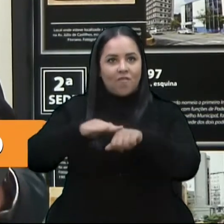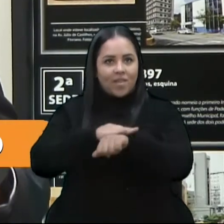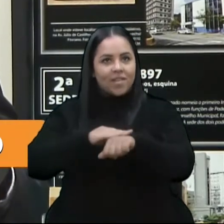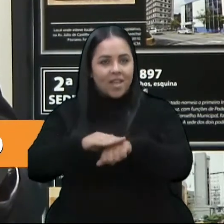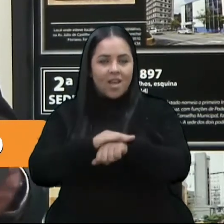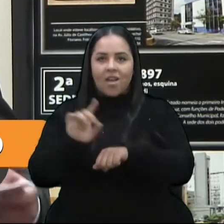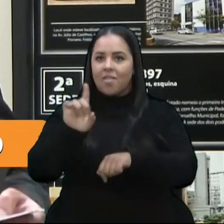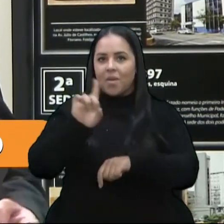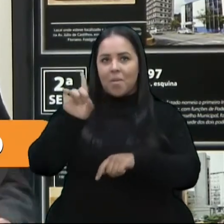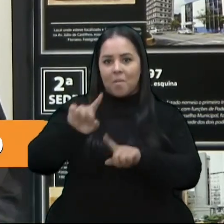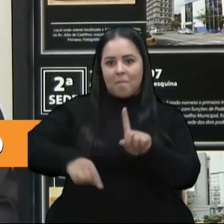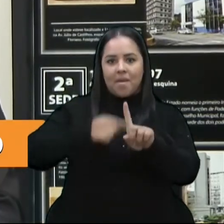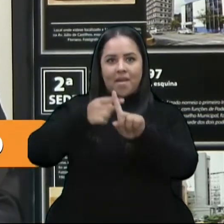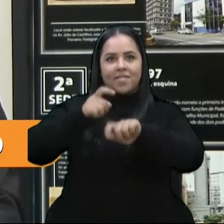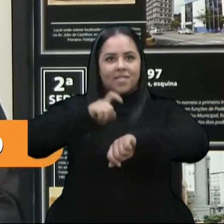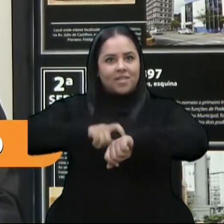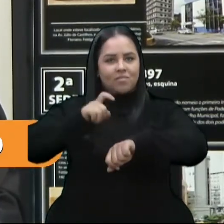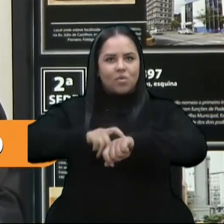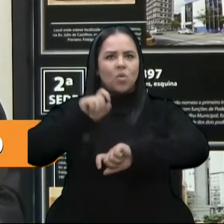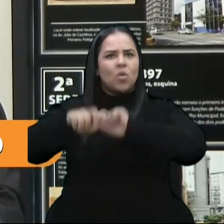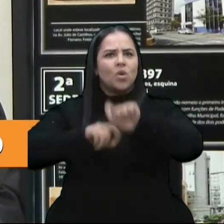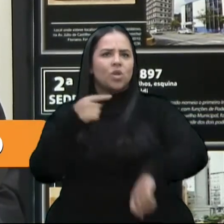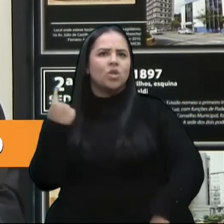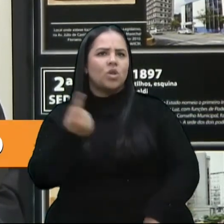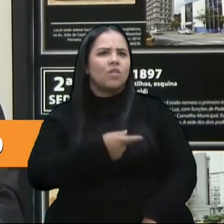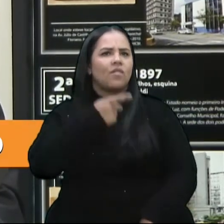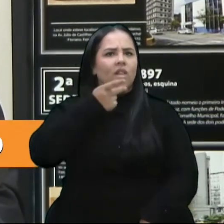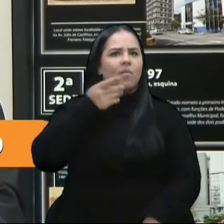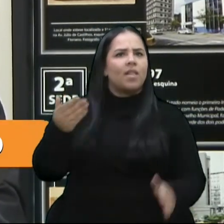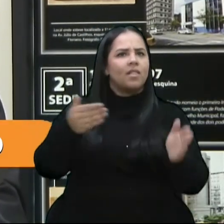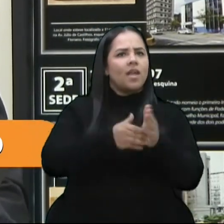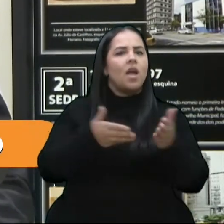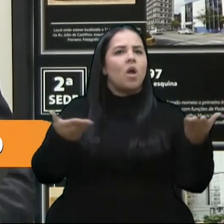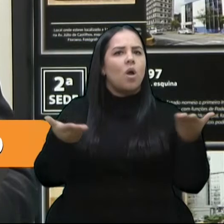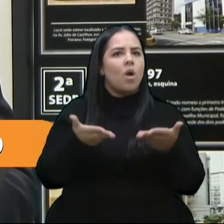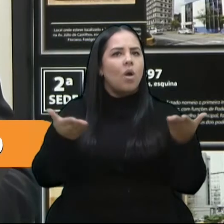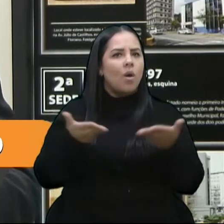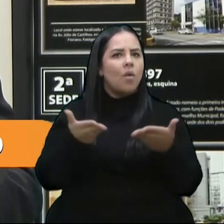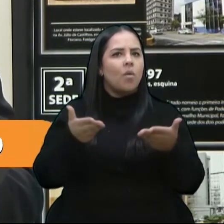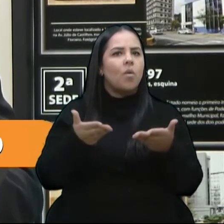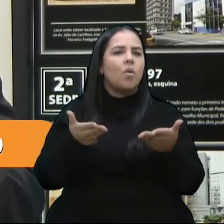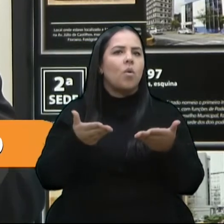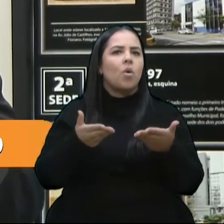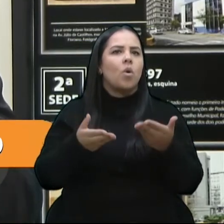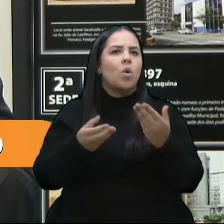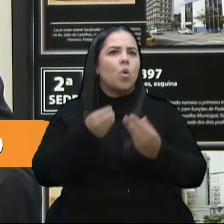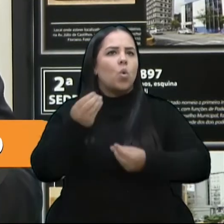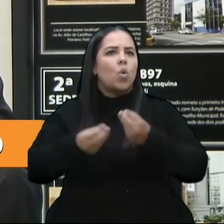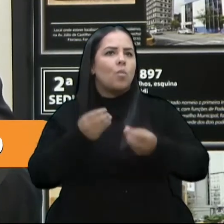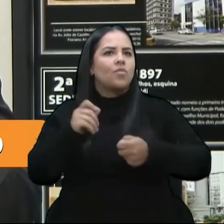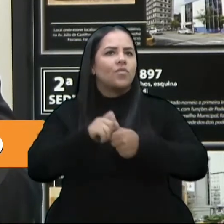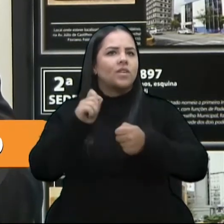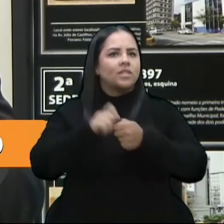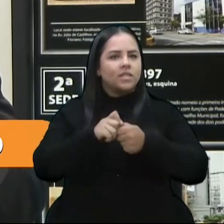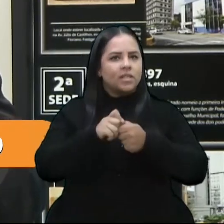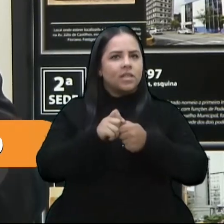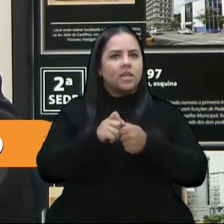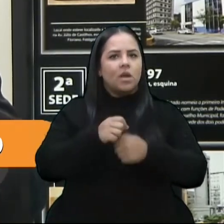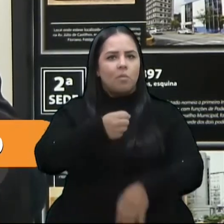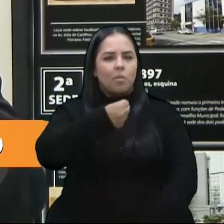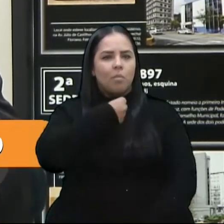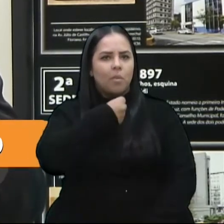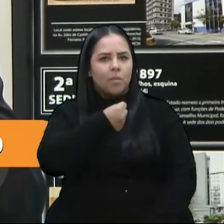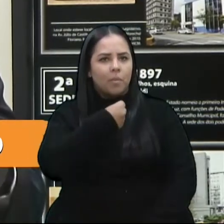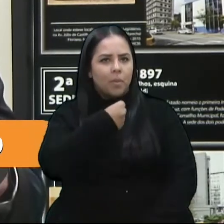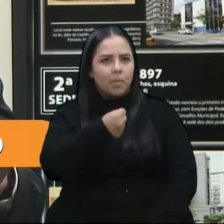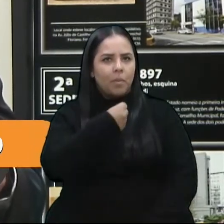assim, à luz do que discutimos até aqui, para os três, como o fazer jornalismo e